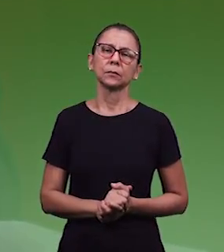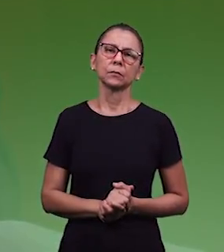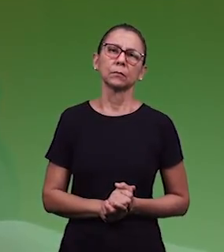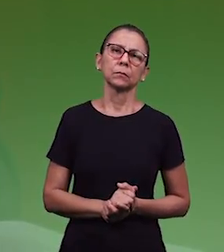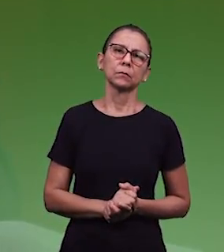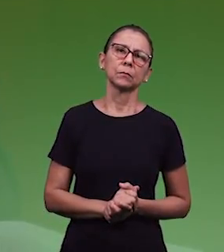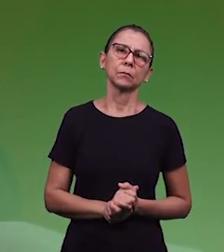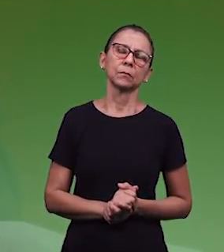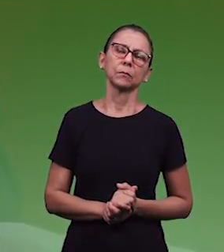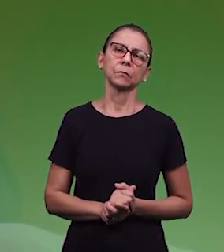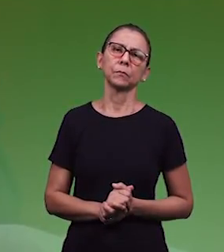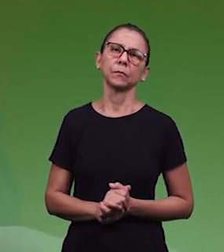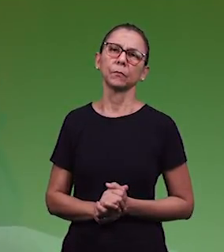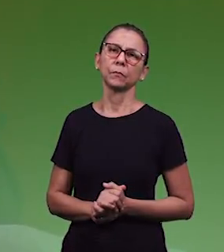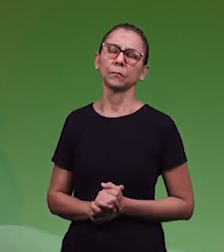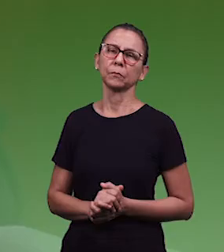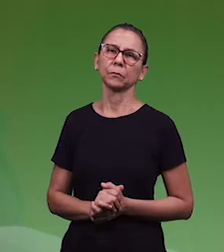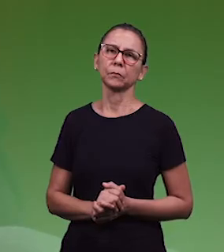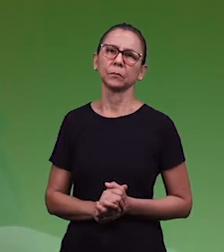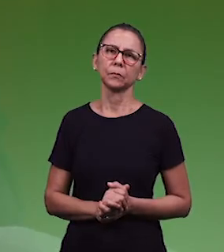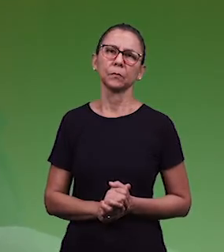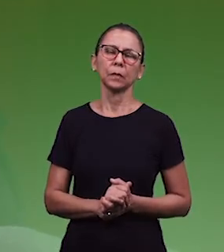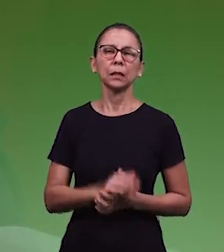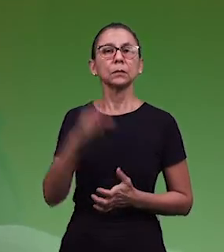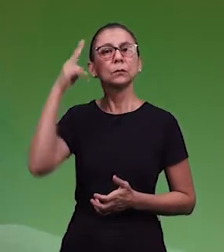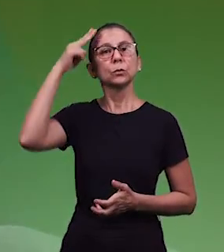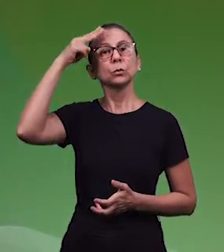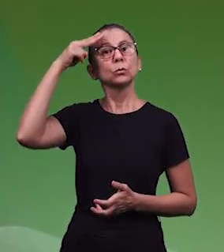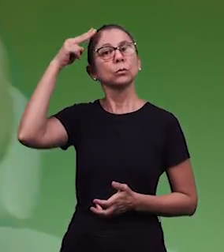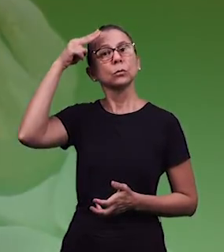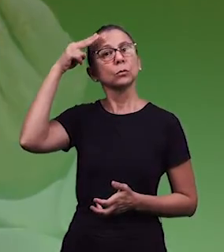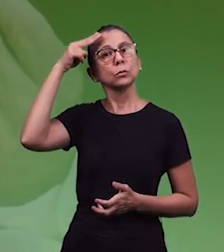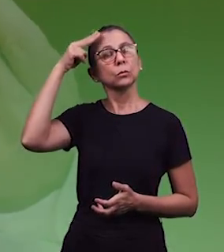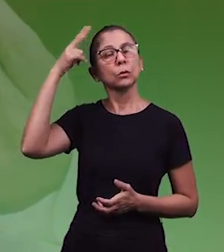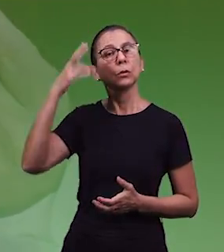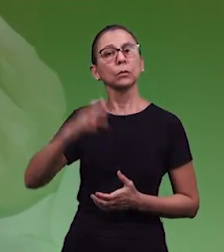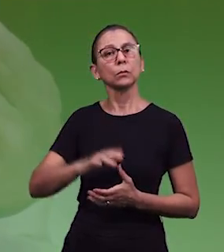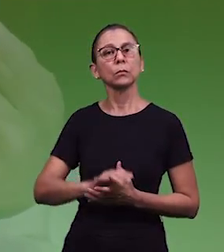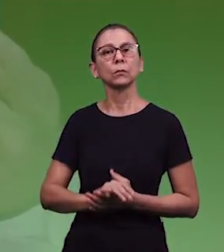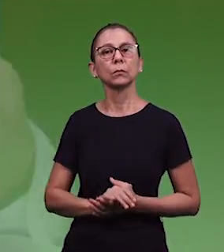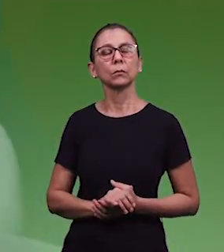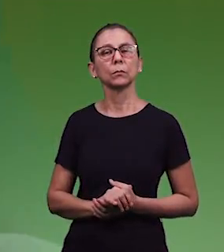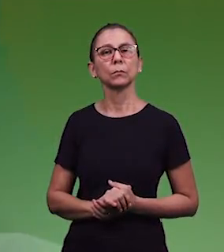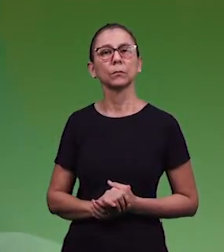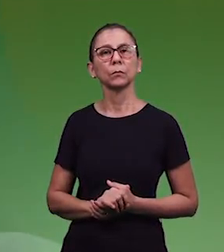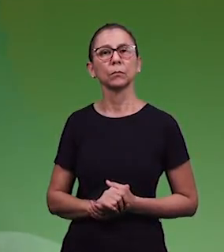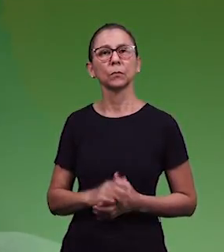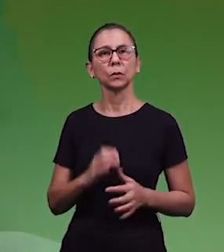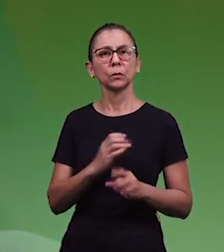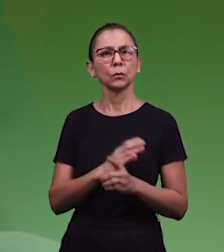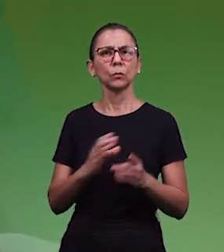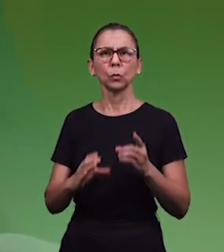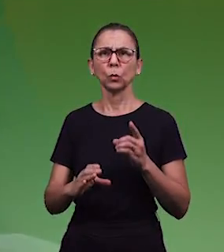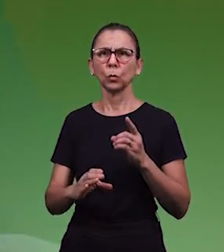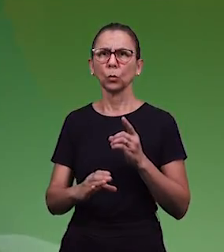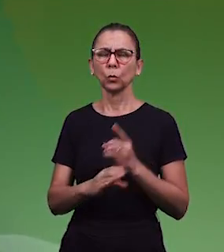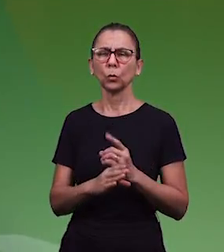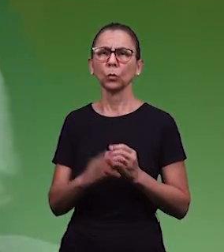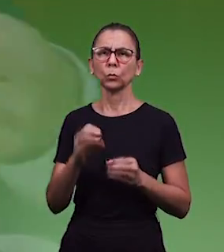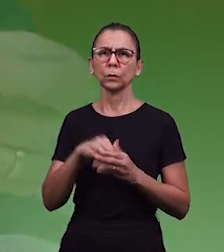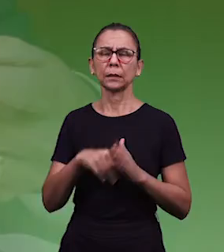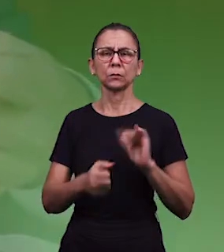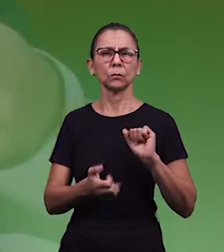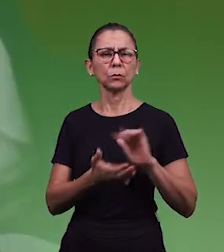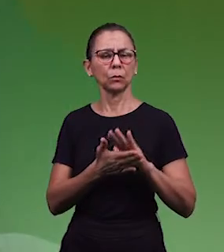de o Senhor conceder um sonho com o culto inteiro, com os louvores, com